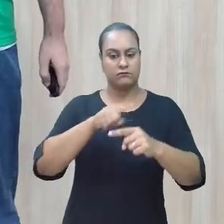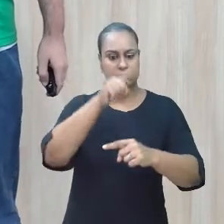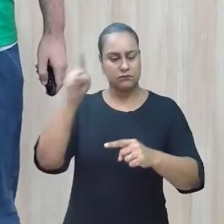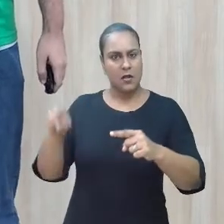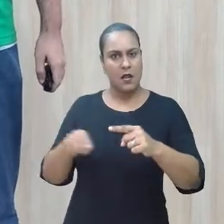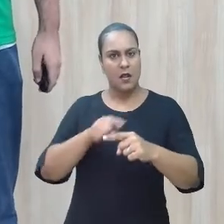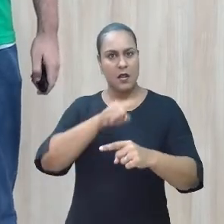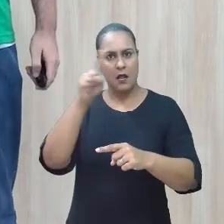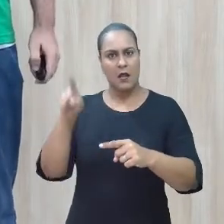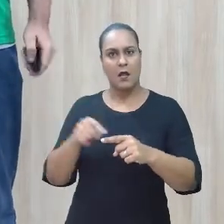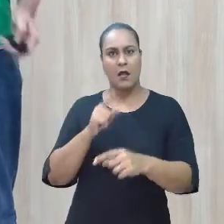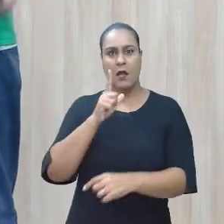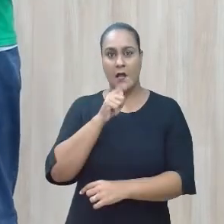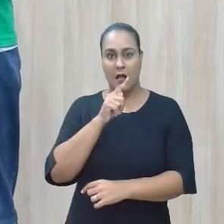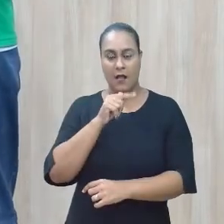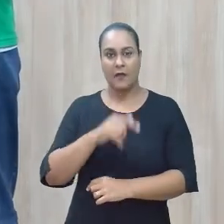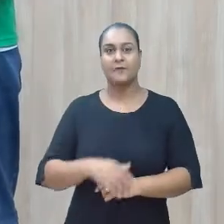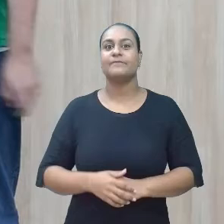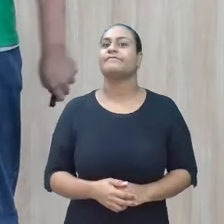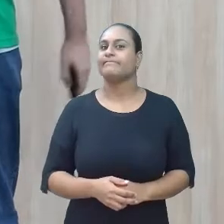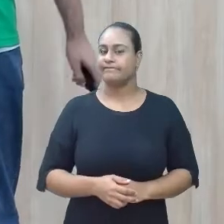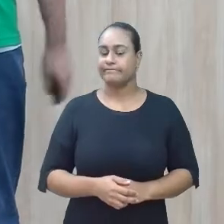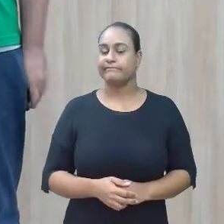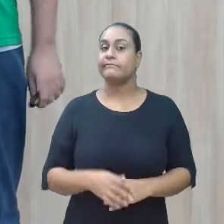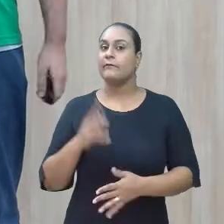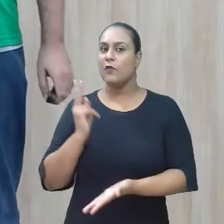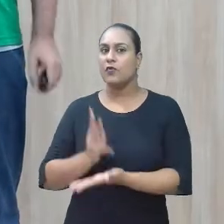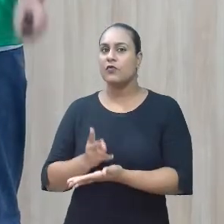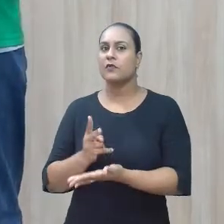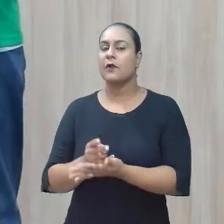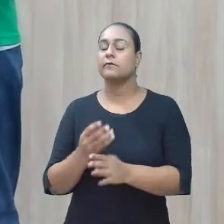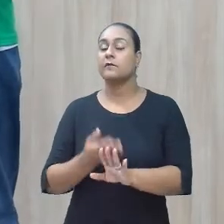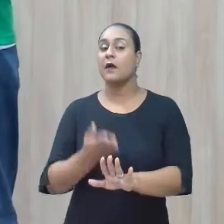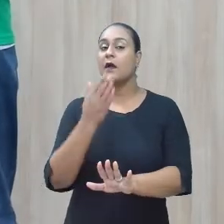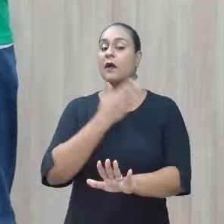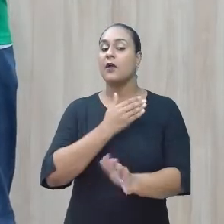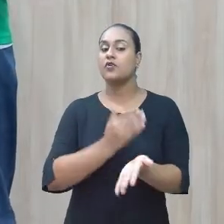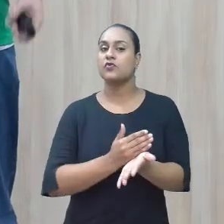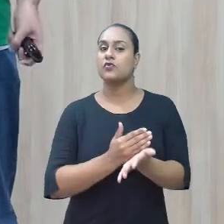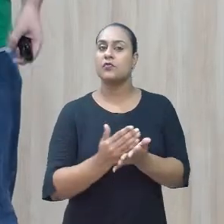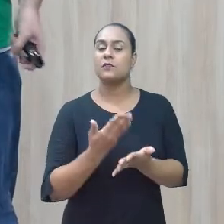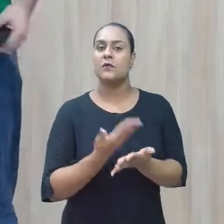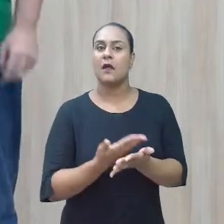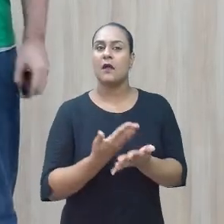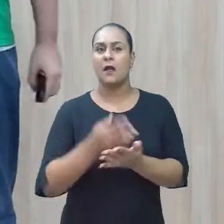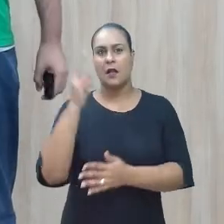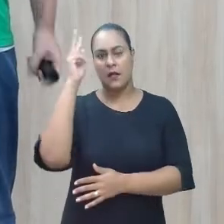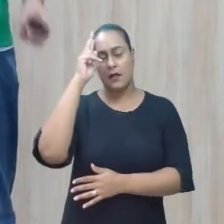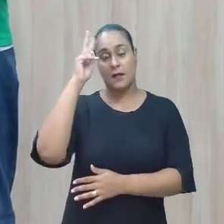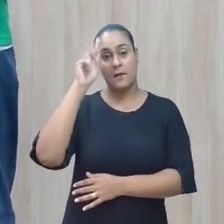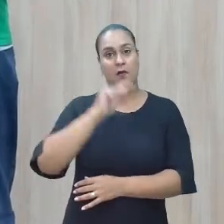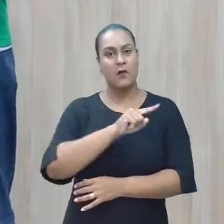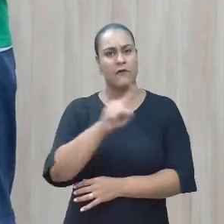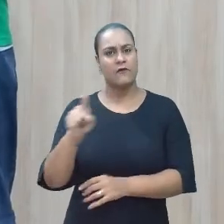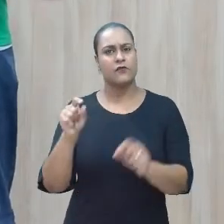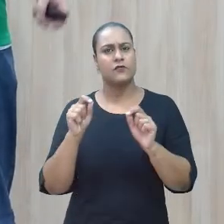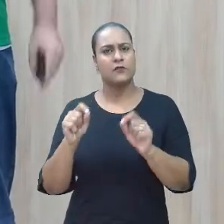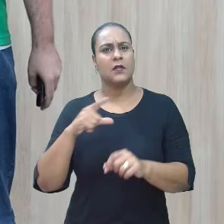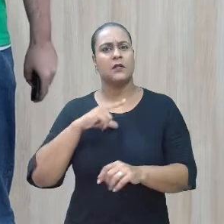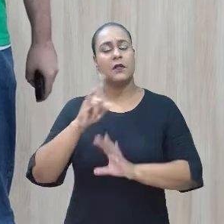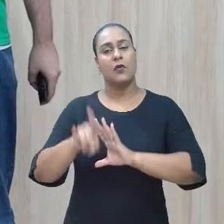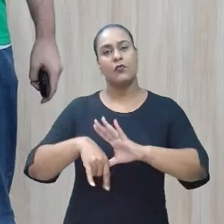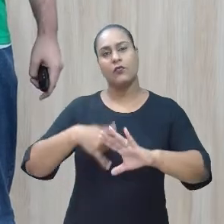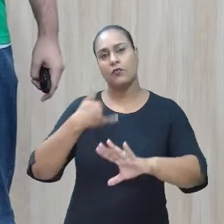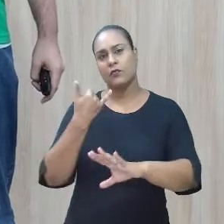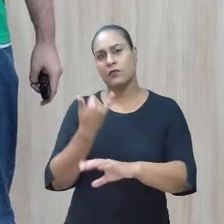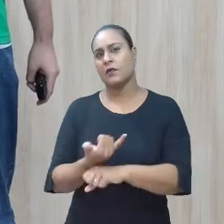da água. Vamos embora tranquilo? Só que antes de iniciar nossa aula, né, nós sempre aqui lembramos a você que nós temos lá o nosso canal no